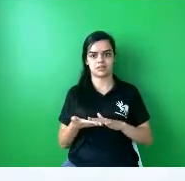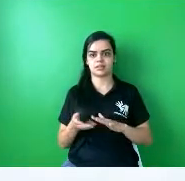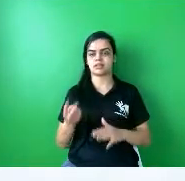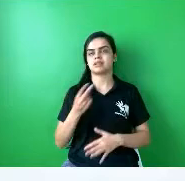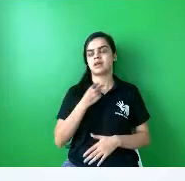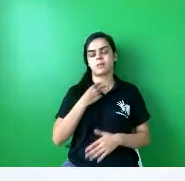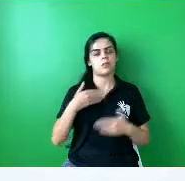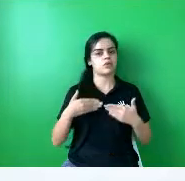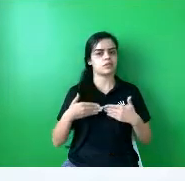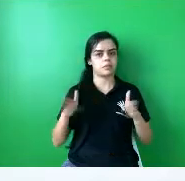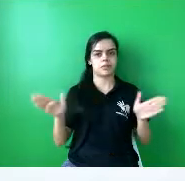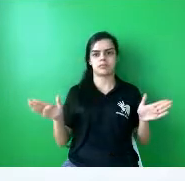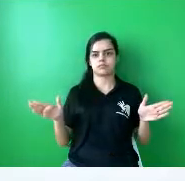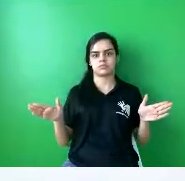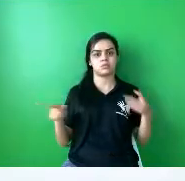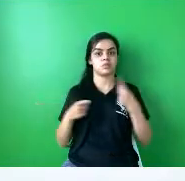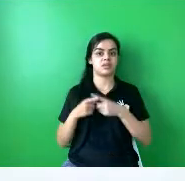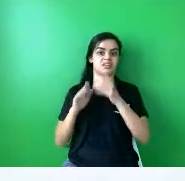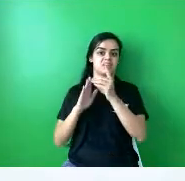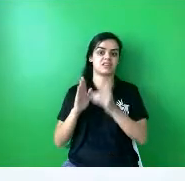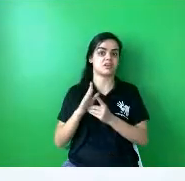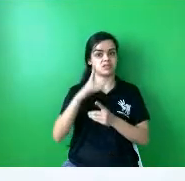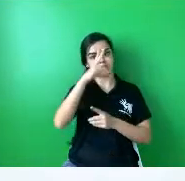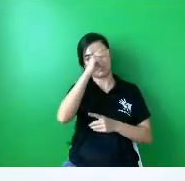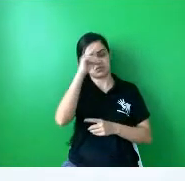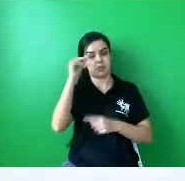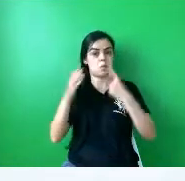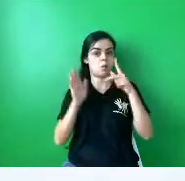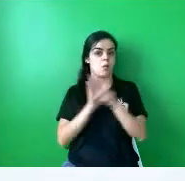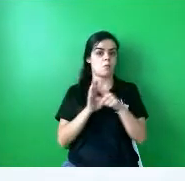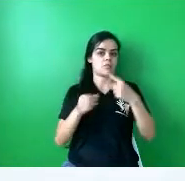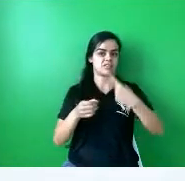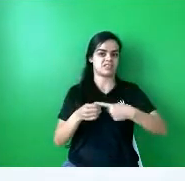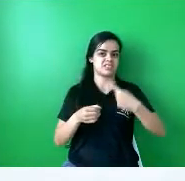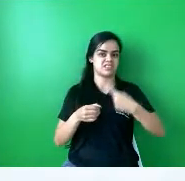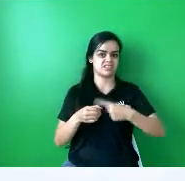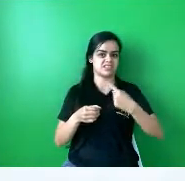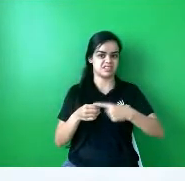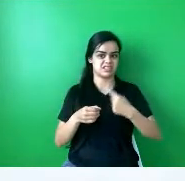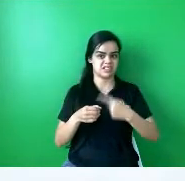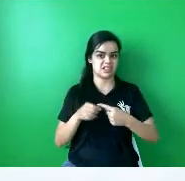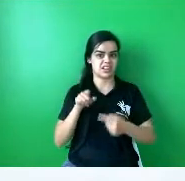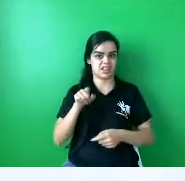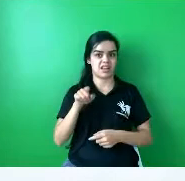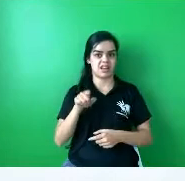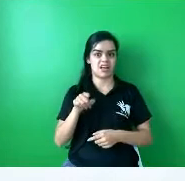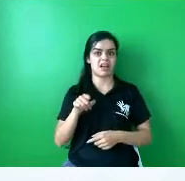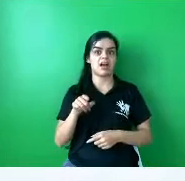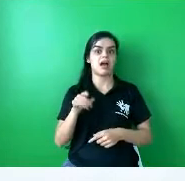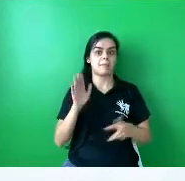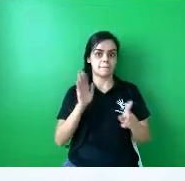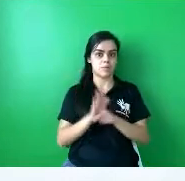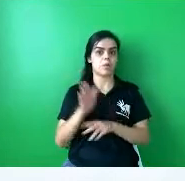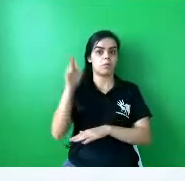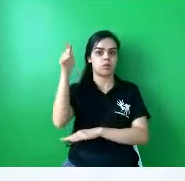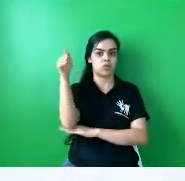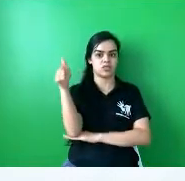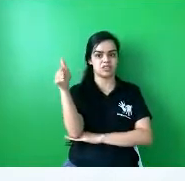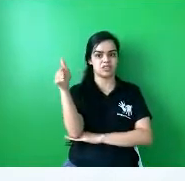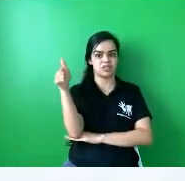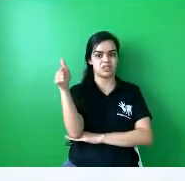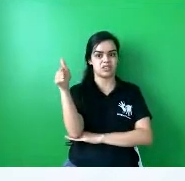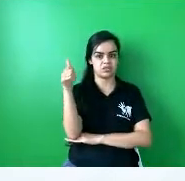pode abrir por meio desse decreto municipal, onde lá a característica é hotel, então lá não